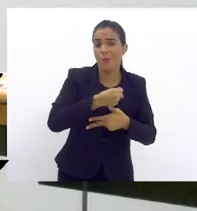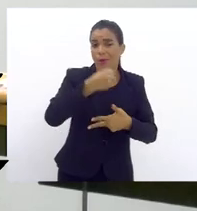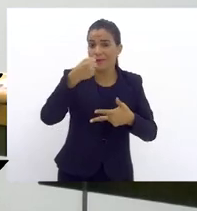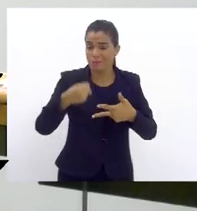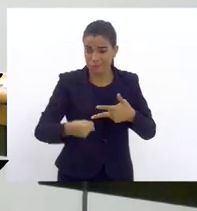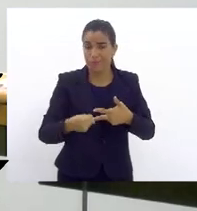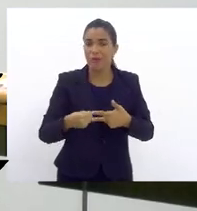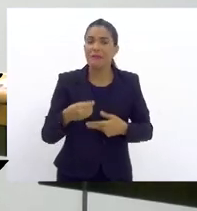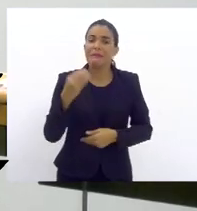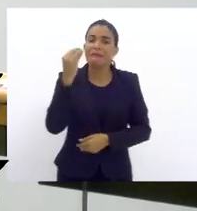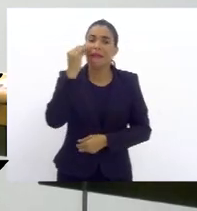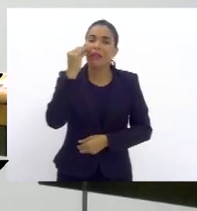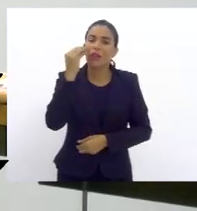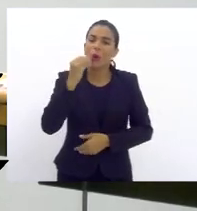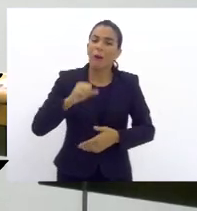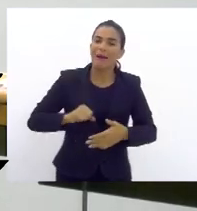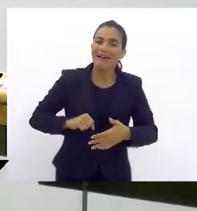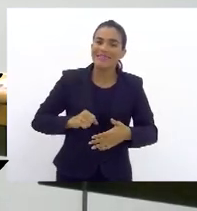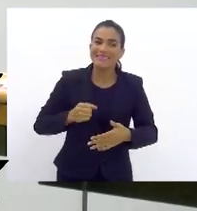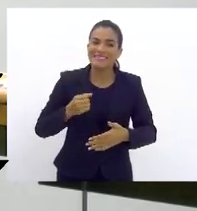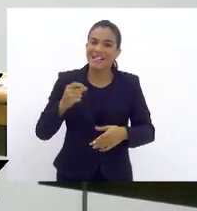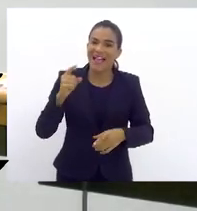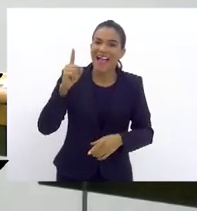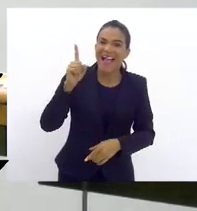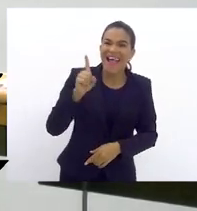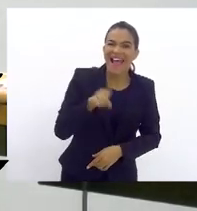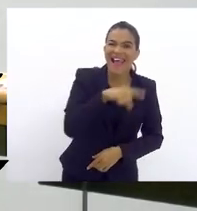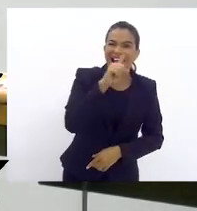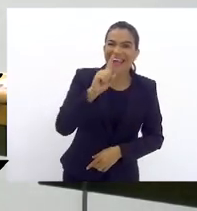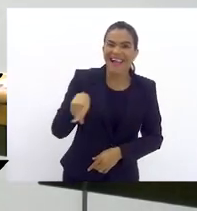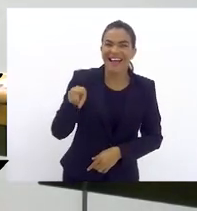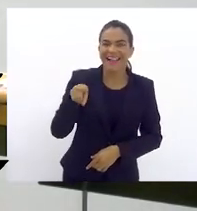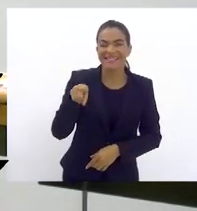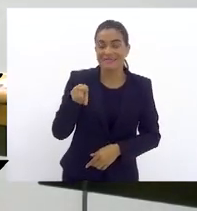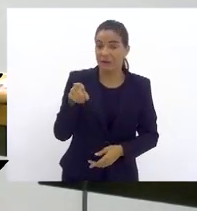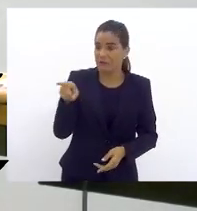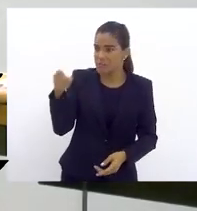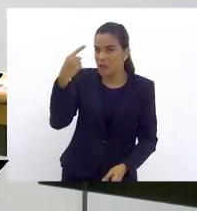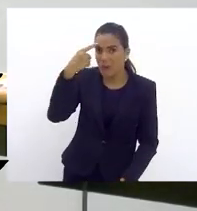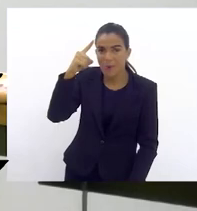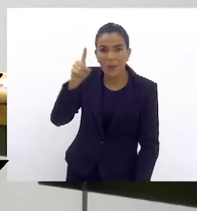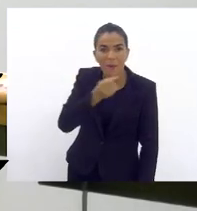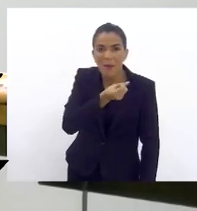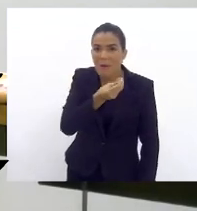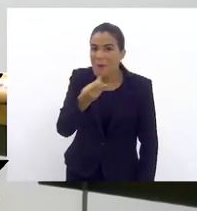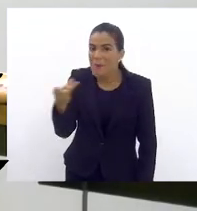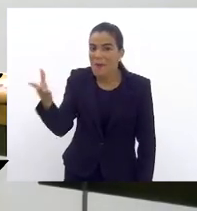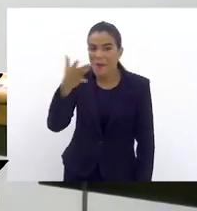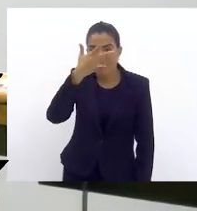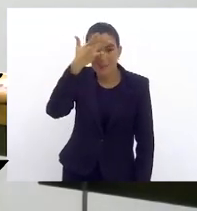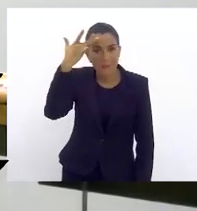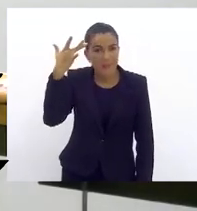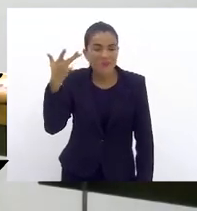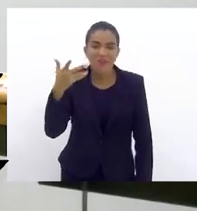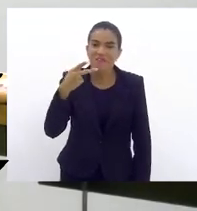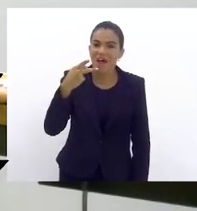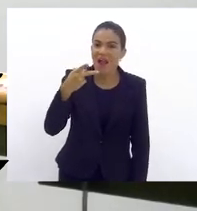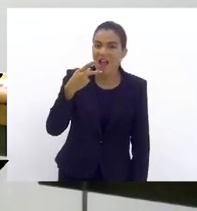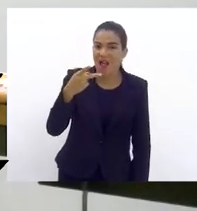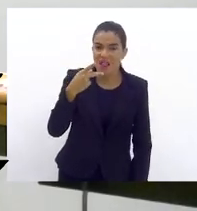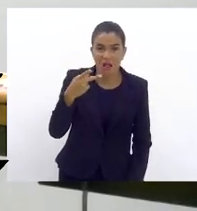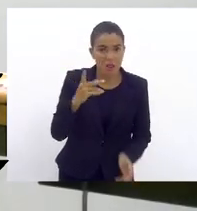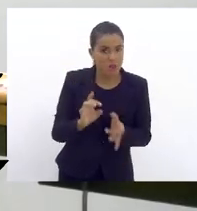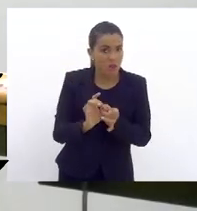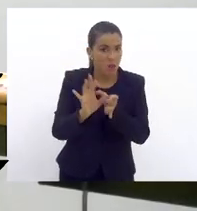vetar a nossa audiência pública um dia antes eu recebi um áudio Ariane você não sabe quantas pessoas estão dizendo para nós